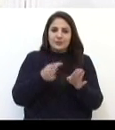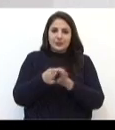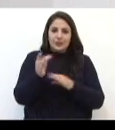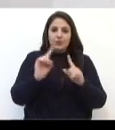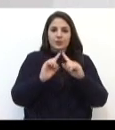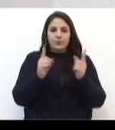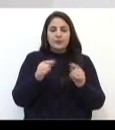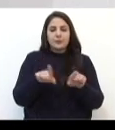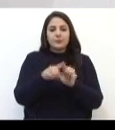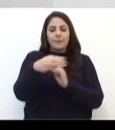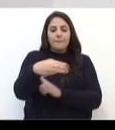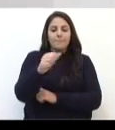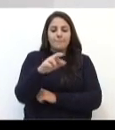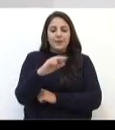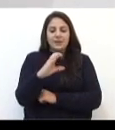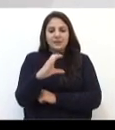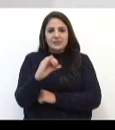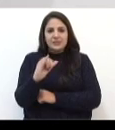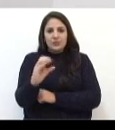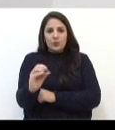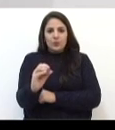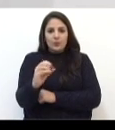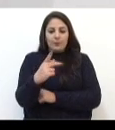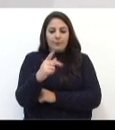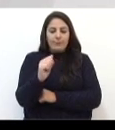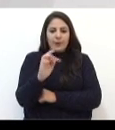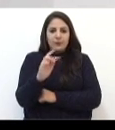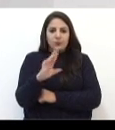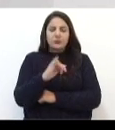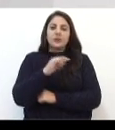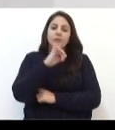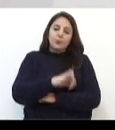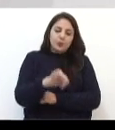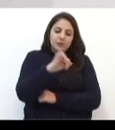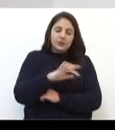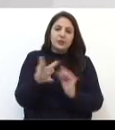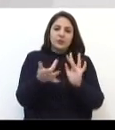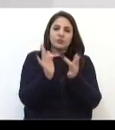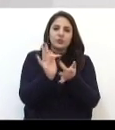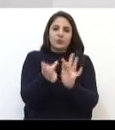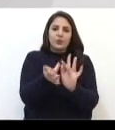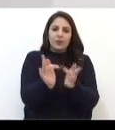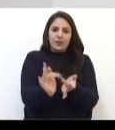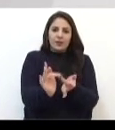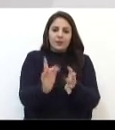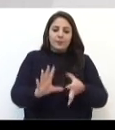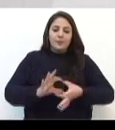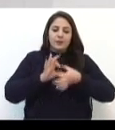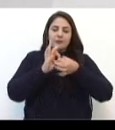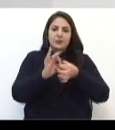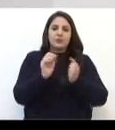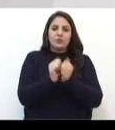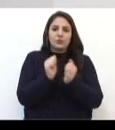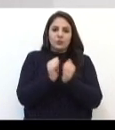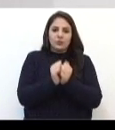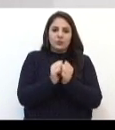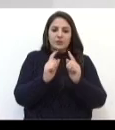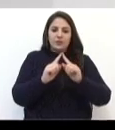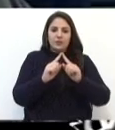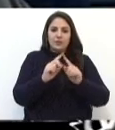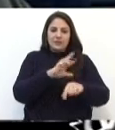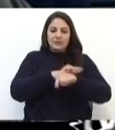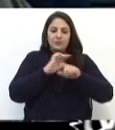Conselho. Márcio Patucci ressaltou a importância de articular parcerias em benefício da segurança pública.